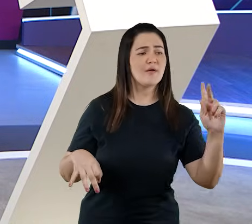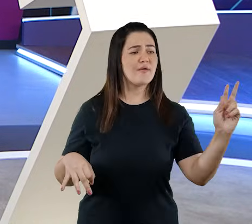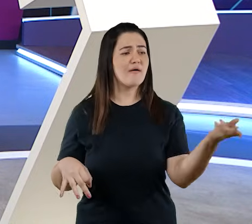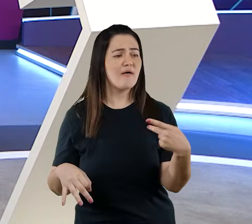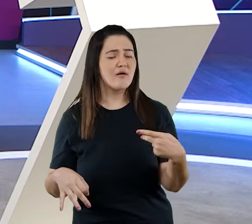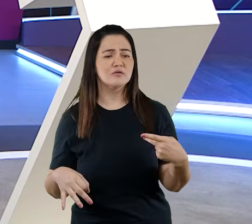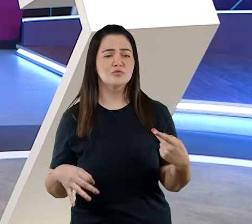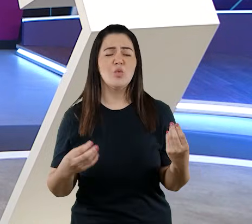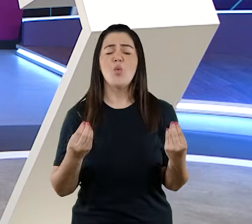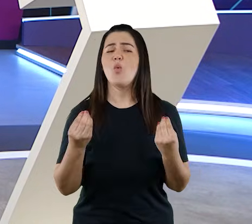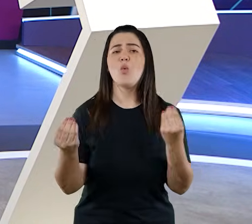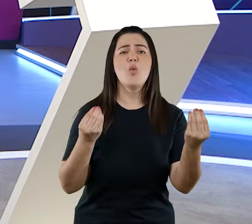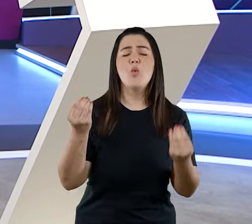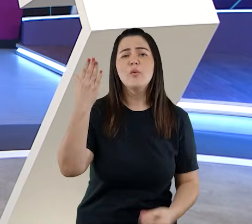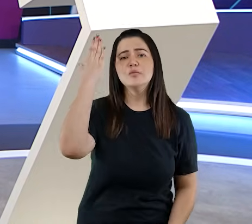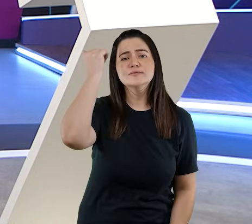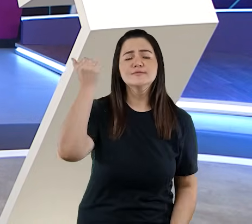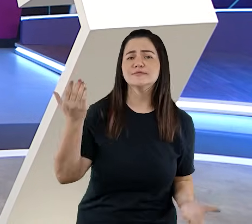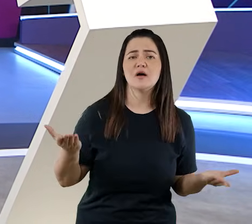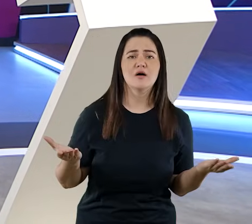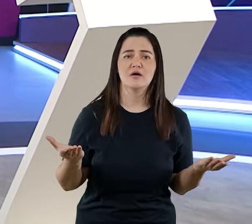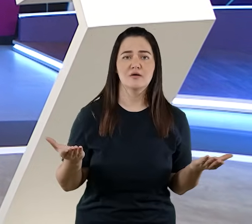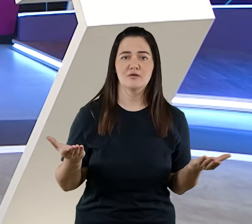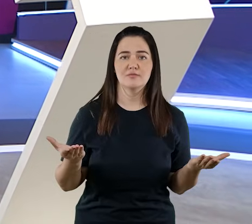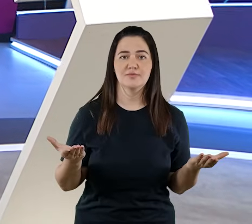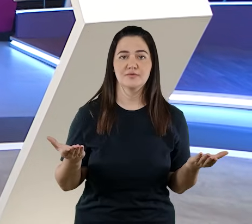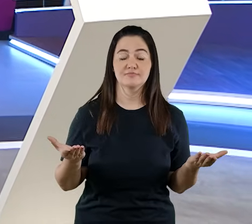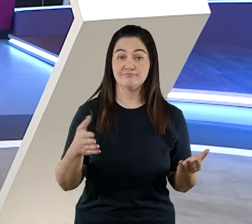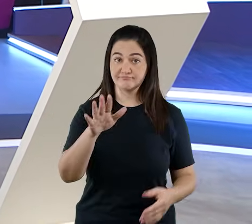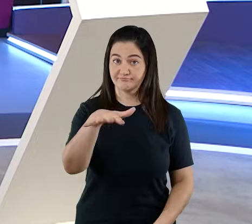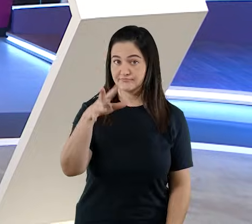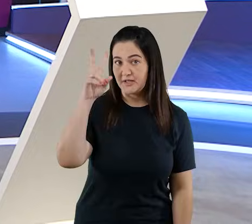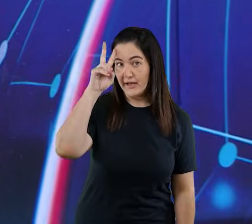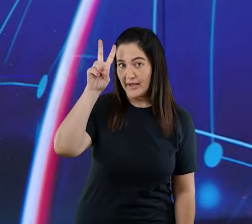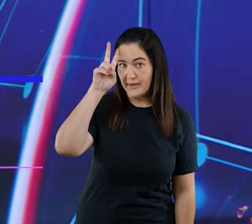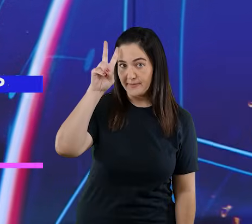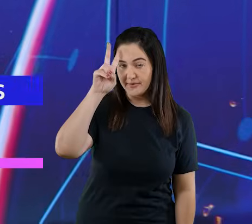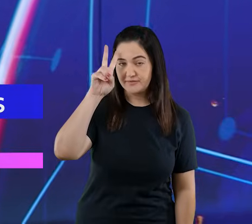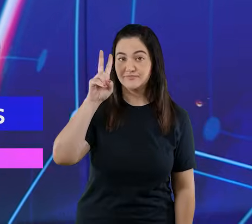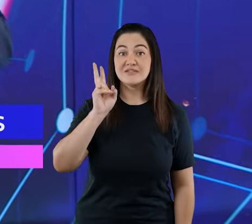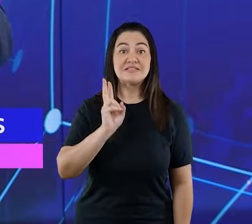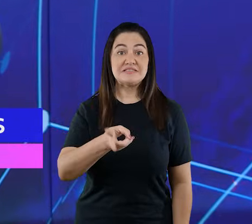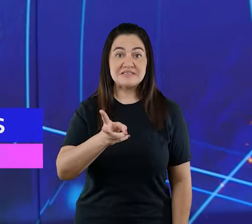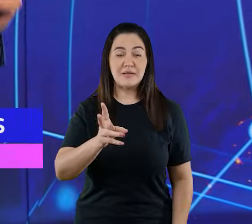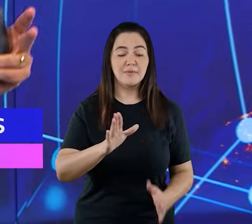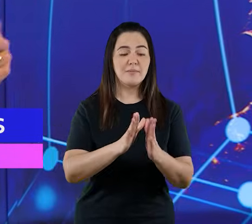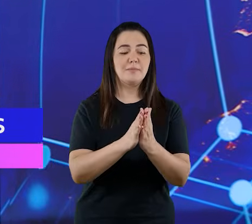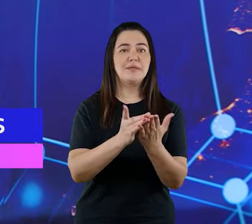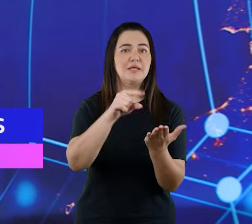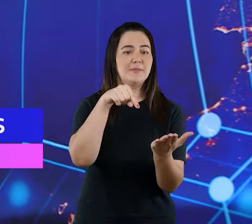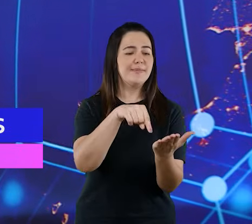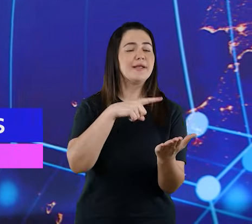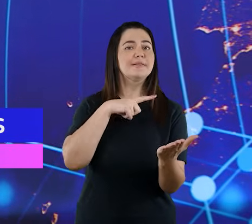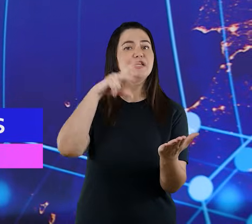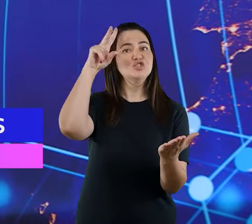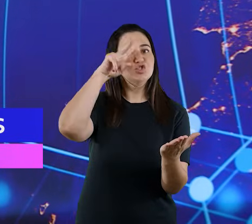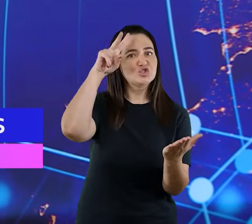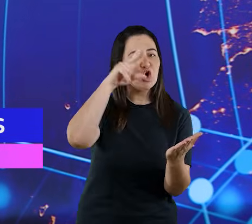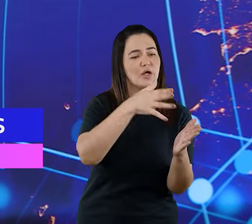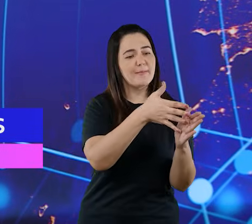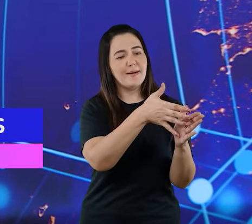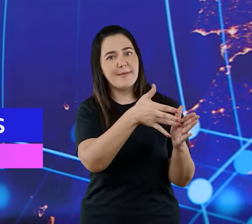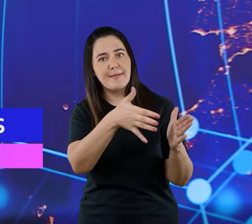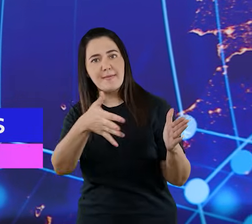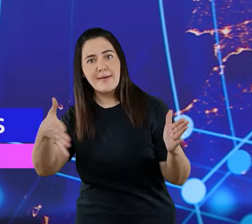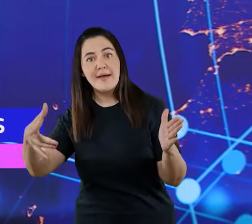esse profeta é verdadeiro ou é um falso profeta. Lembre-se que em toda a história bíblica, na